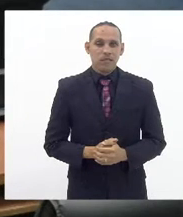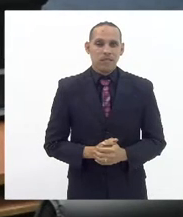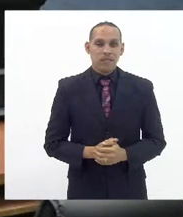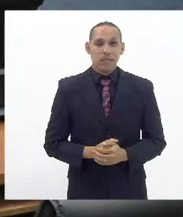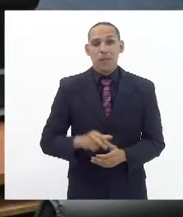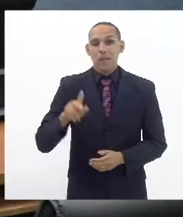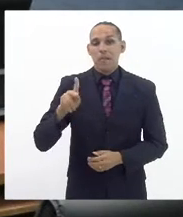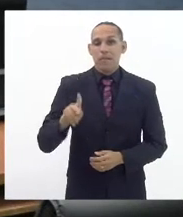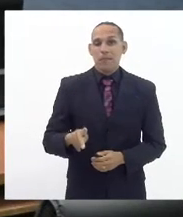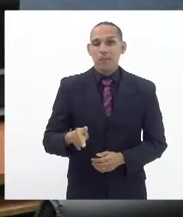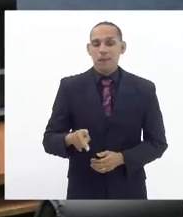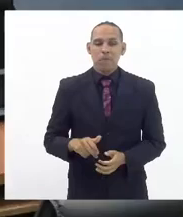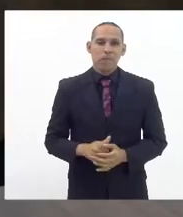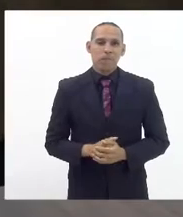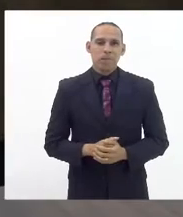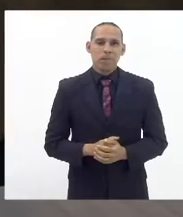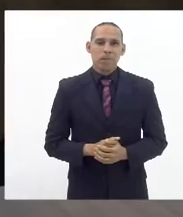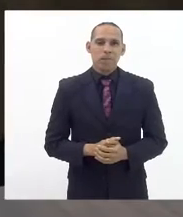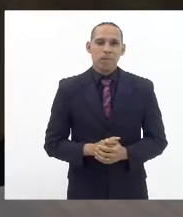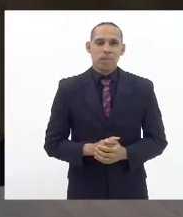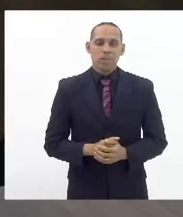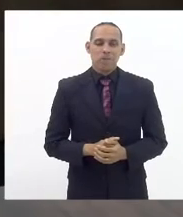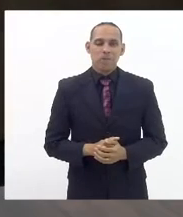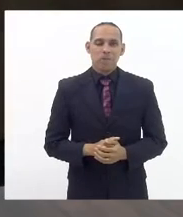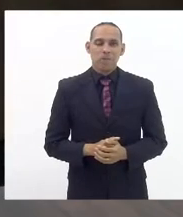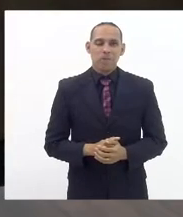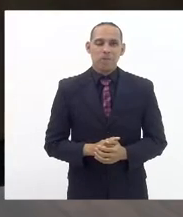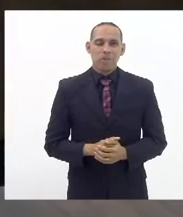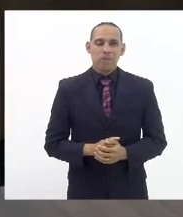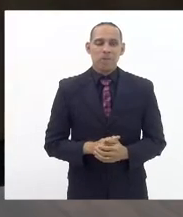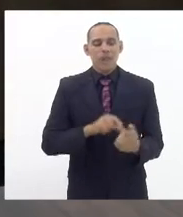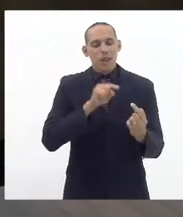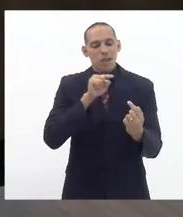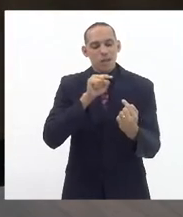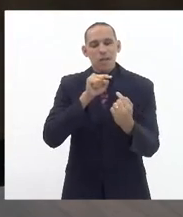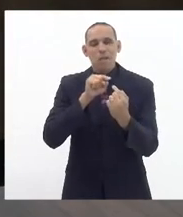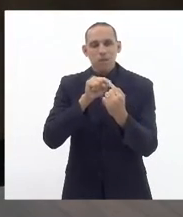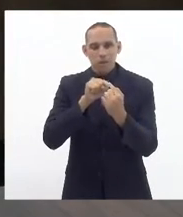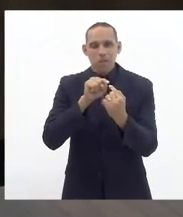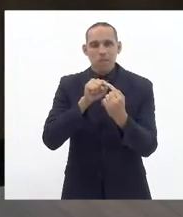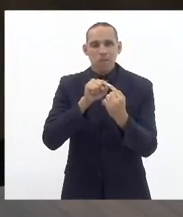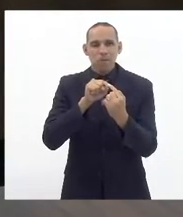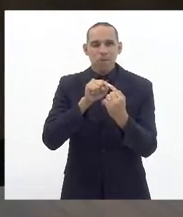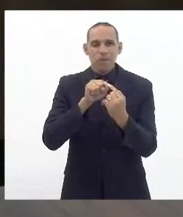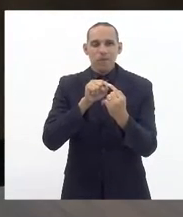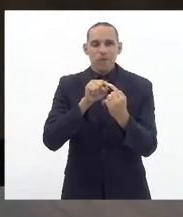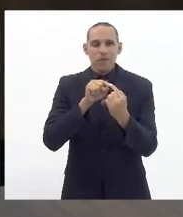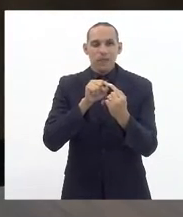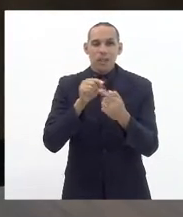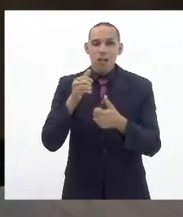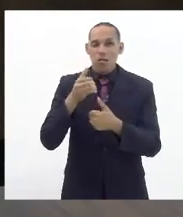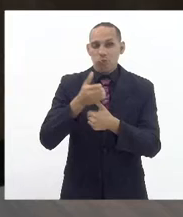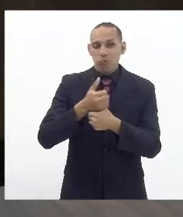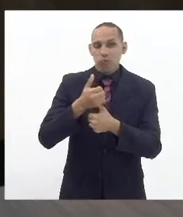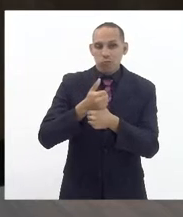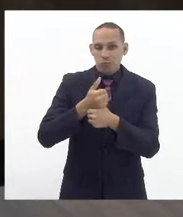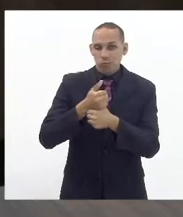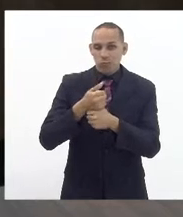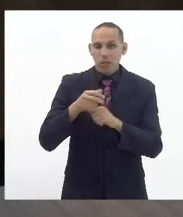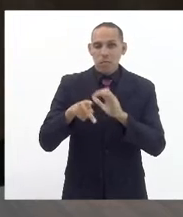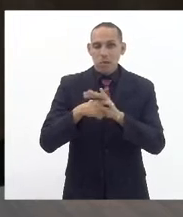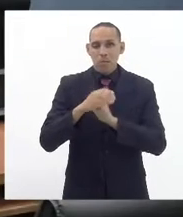Senhora Presidente, no mérito, favorável ao substitutivo da